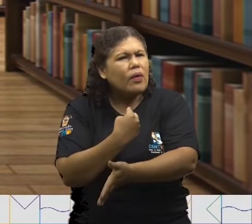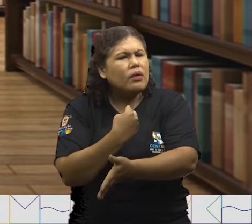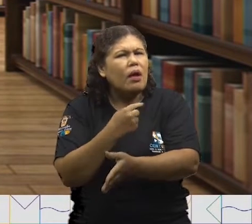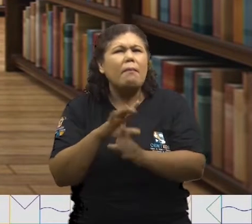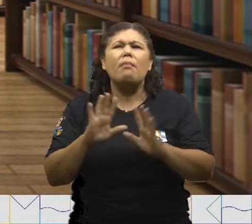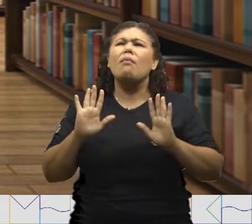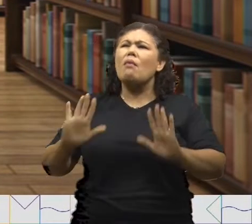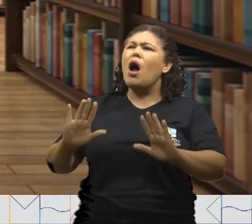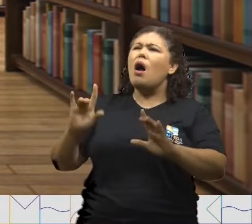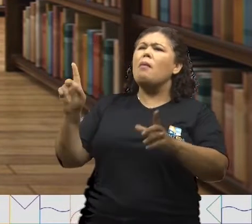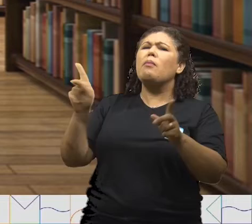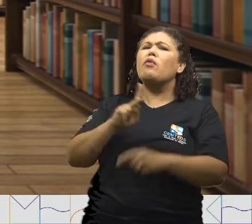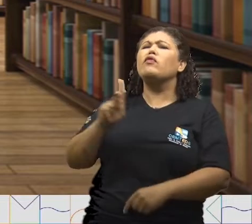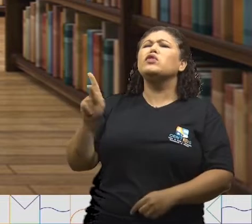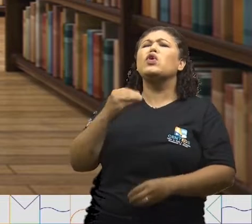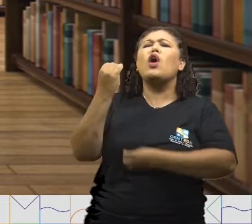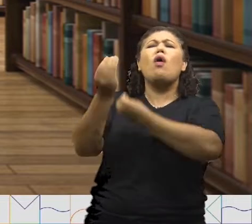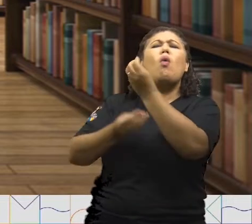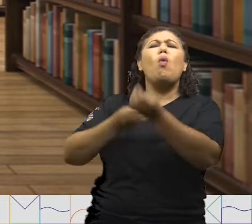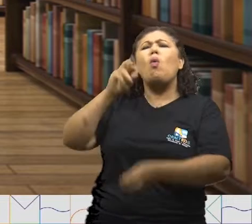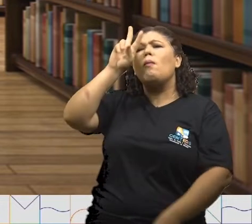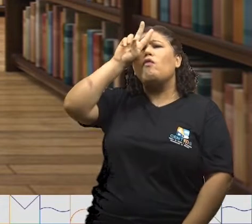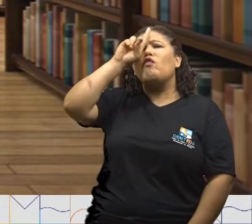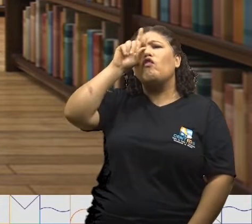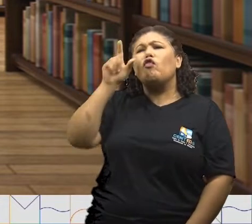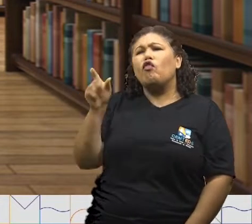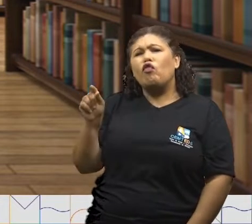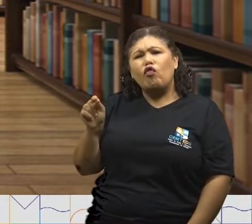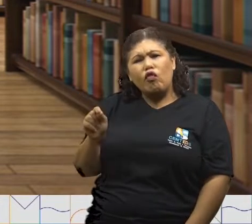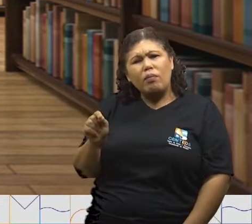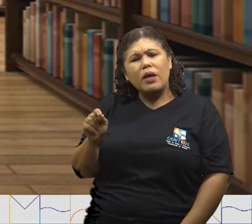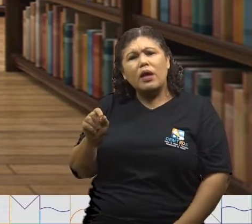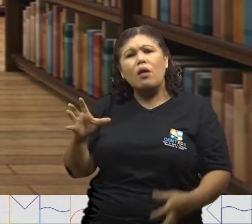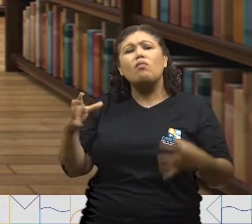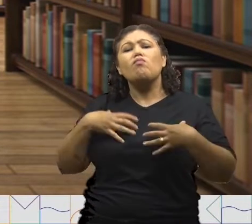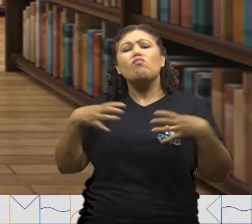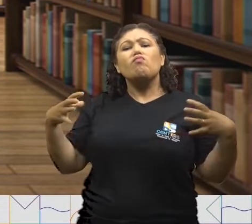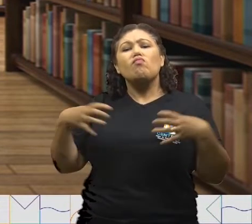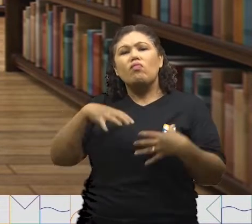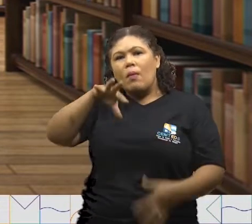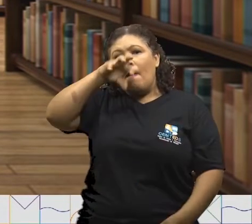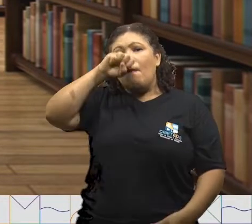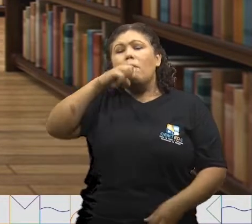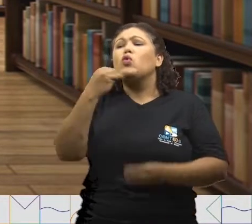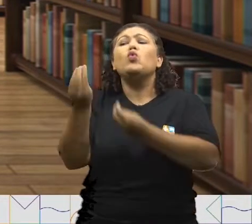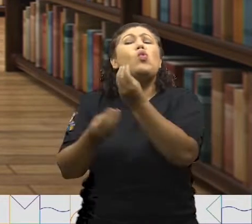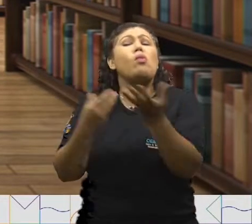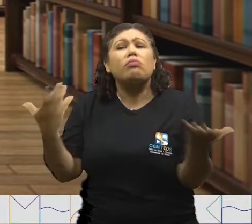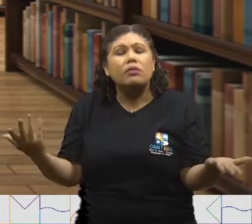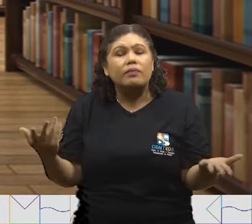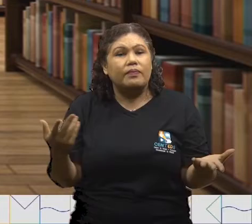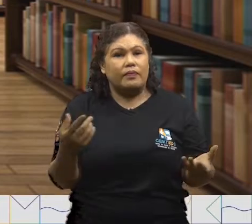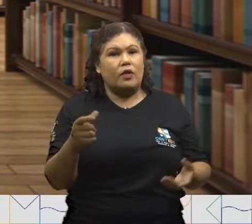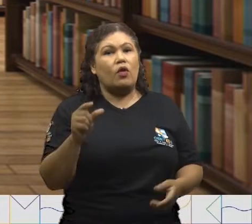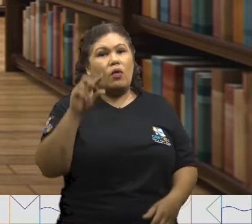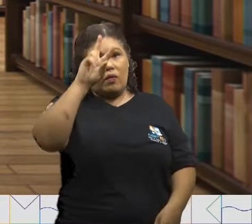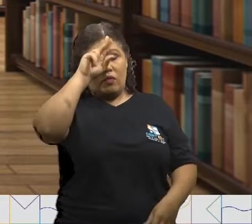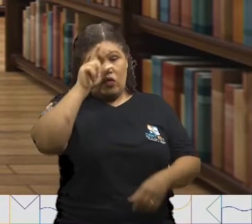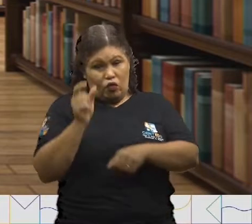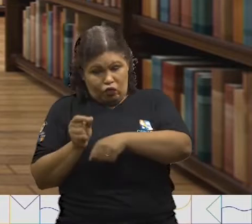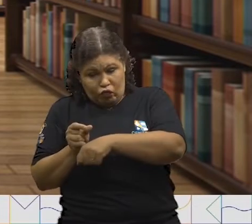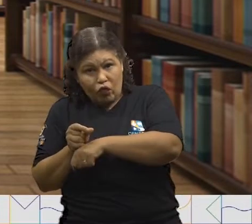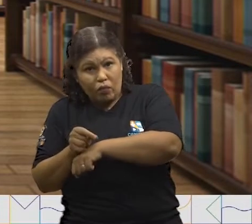assim: professora, então como as formigas respiram? Eu respondo, elas respiram através